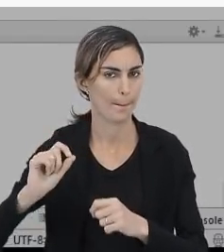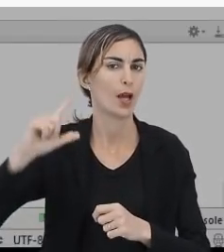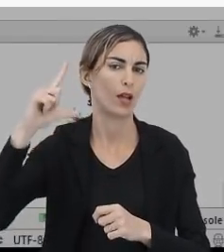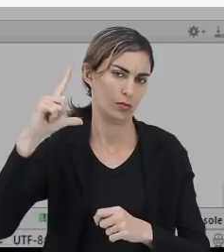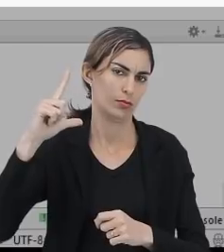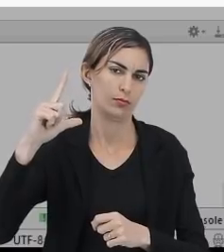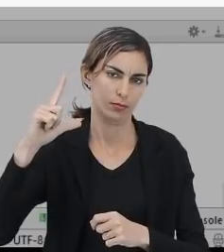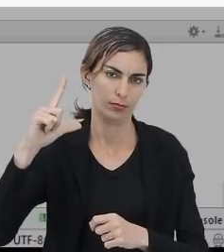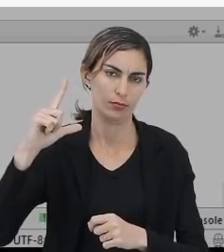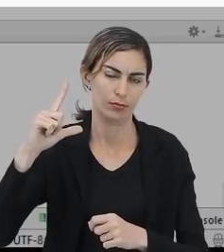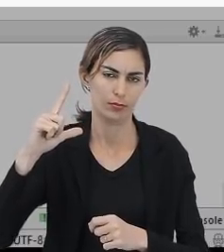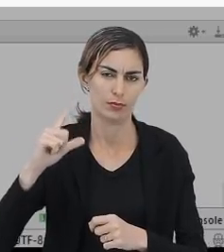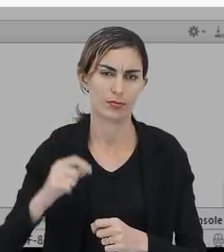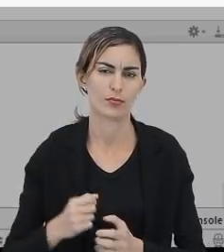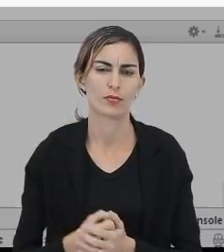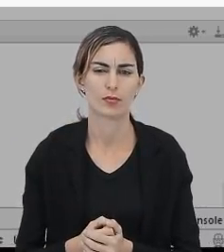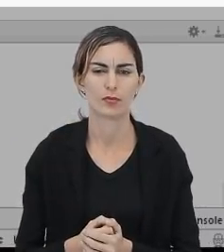maior.